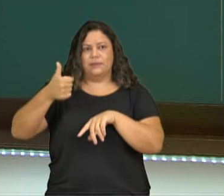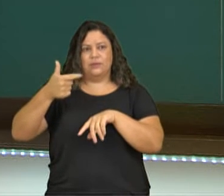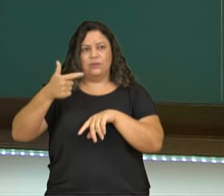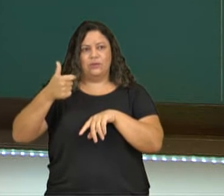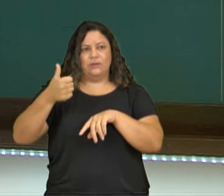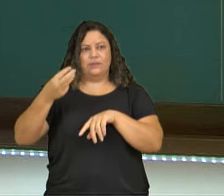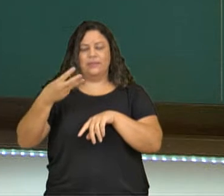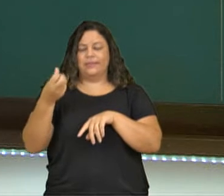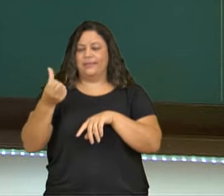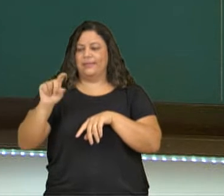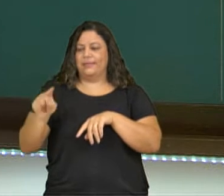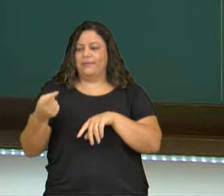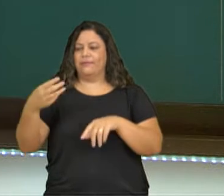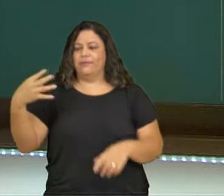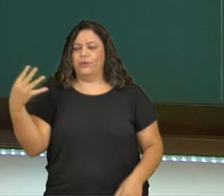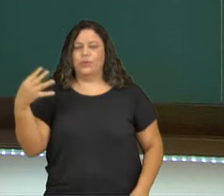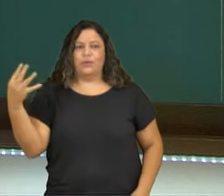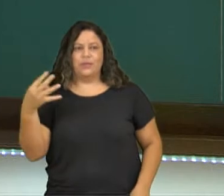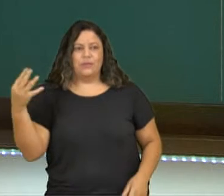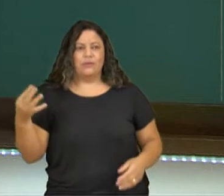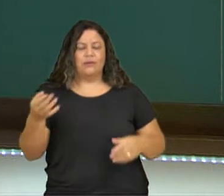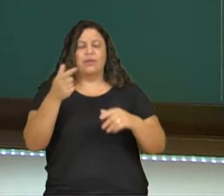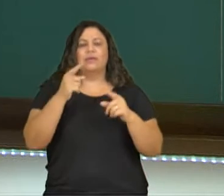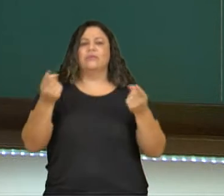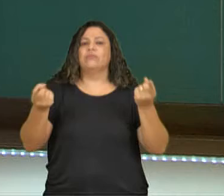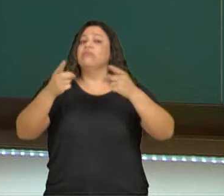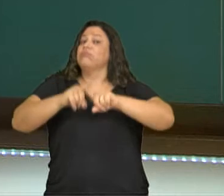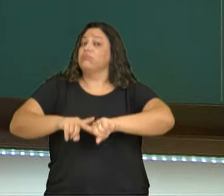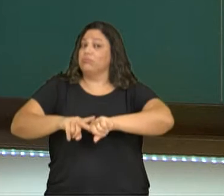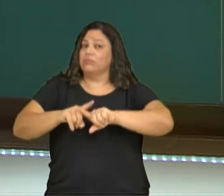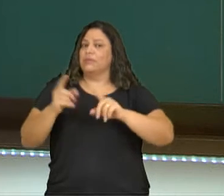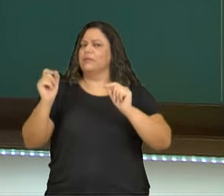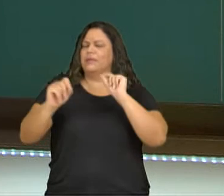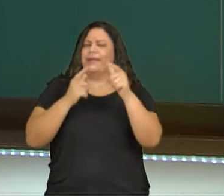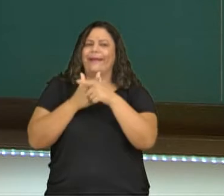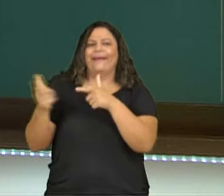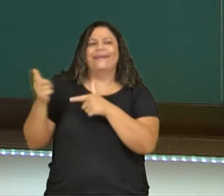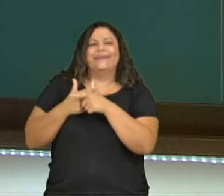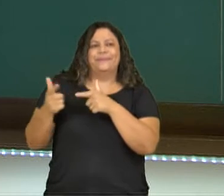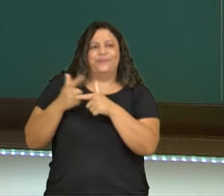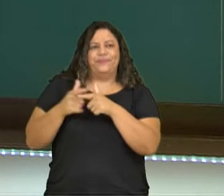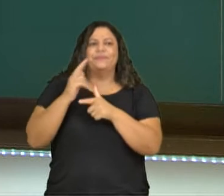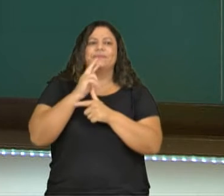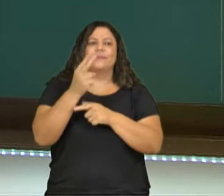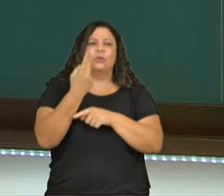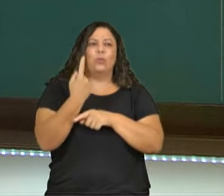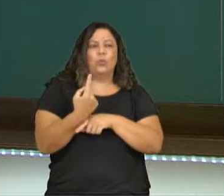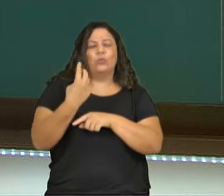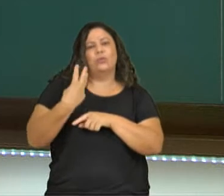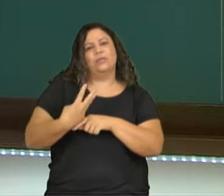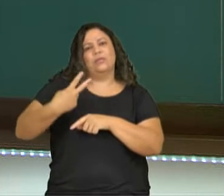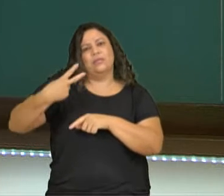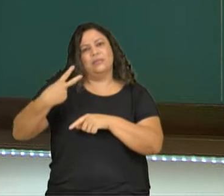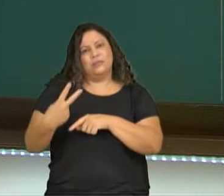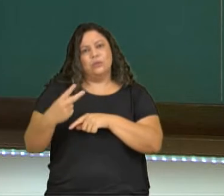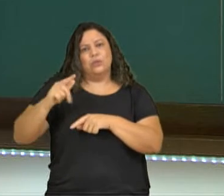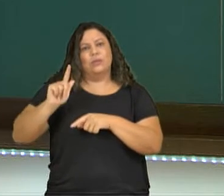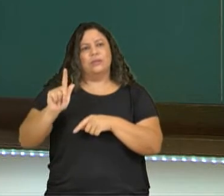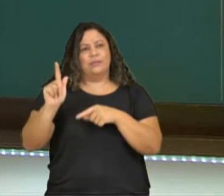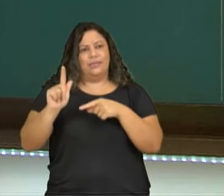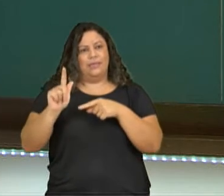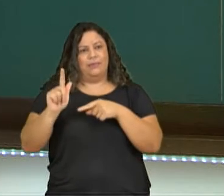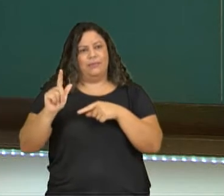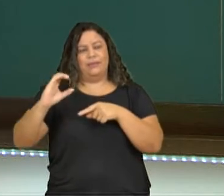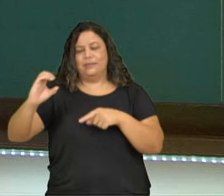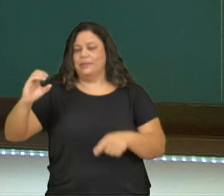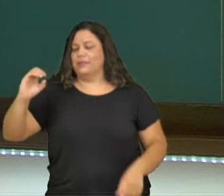44. Fazendo, efetuando essa conta, essa divisão, nós chegamos a 132 gramas de CO2. Terminou o problema?